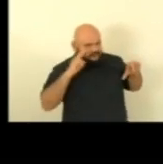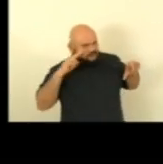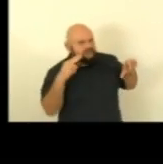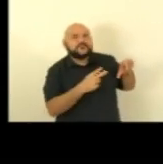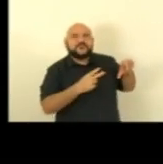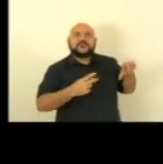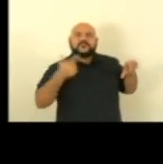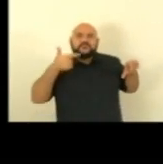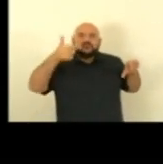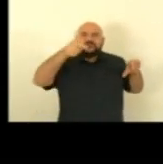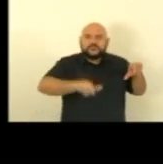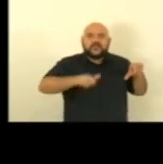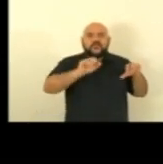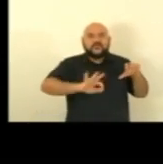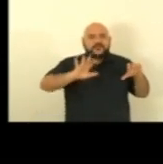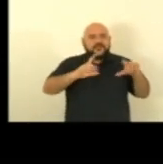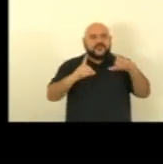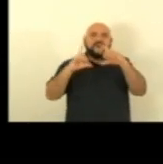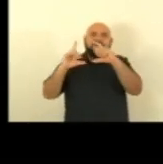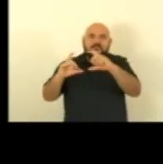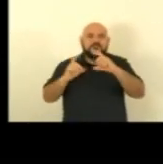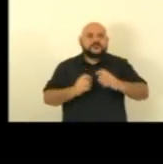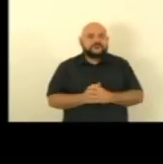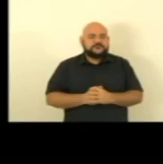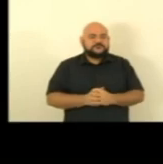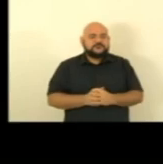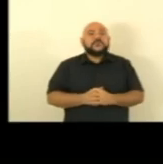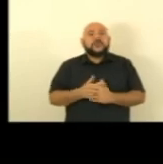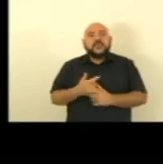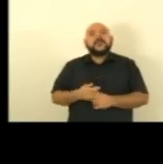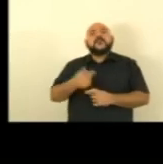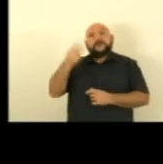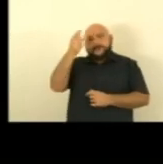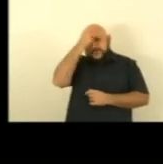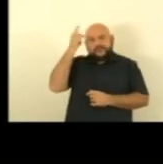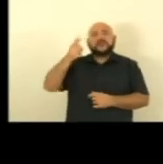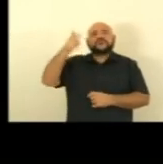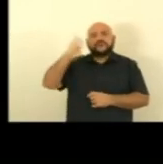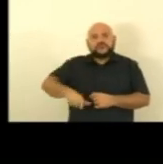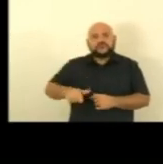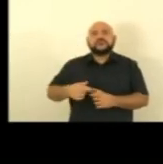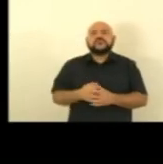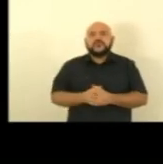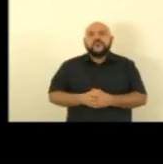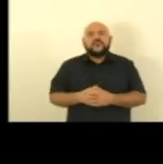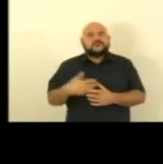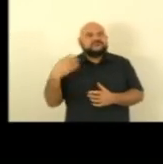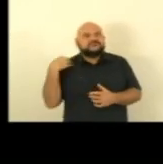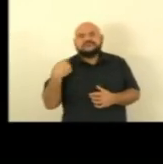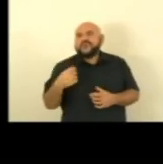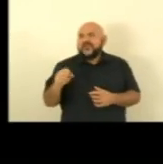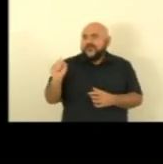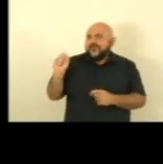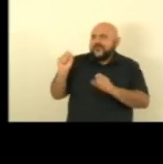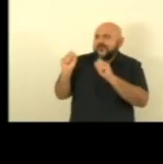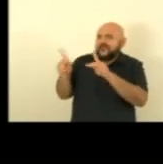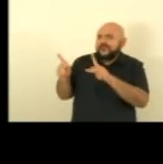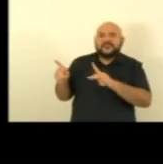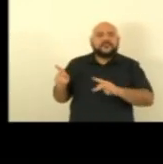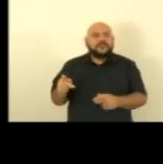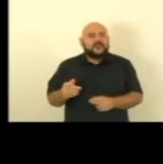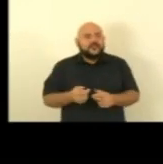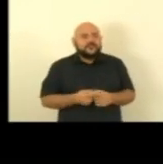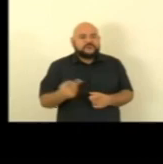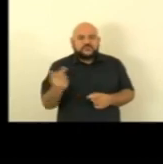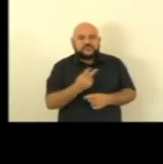novo. O vândalo então bate em seu ombro de novo no sinal de ok e os dois se despedem num